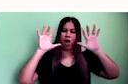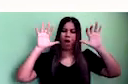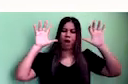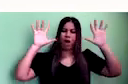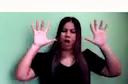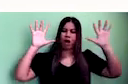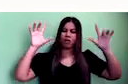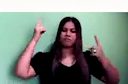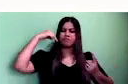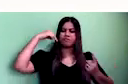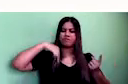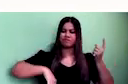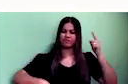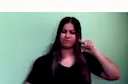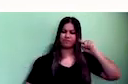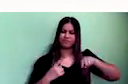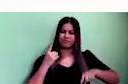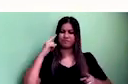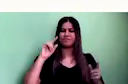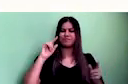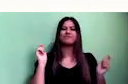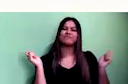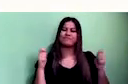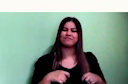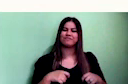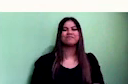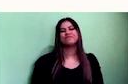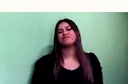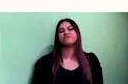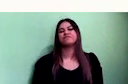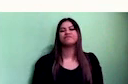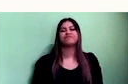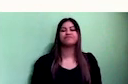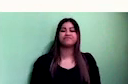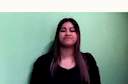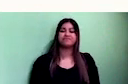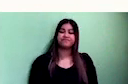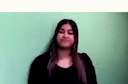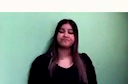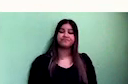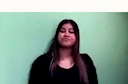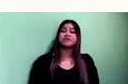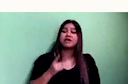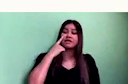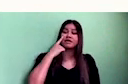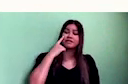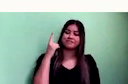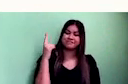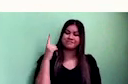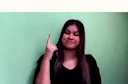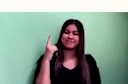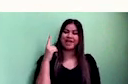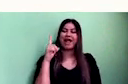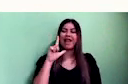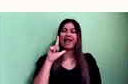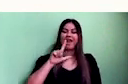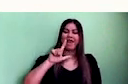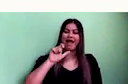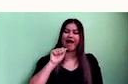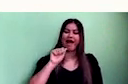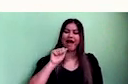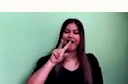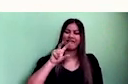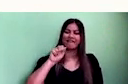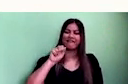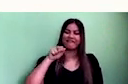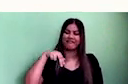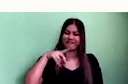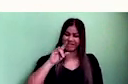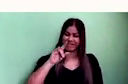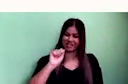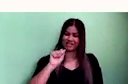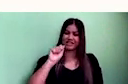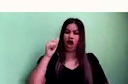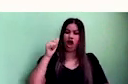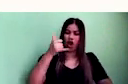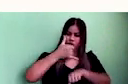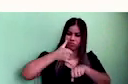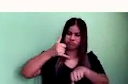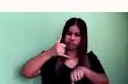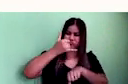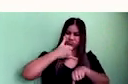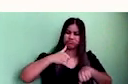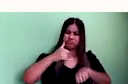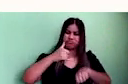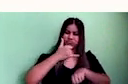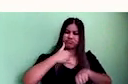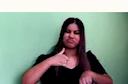a volatilizar, certo? O primeiro óleo que eu trago para vocês é o óleo essencial de lavanda. Ele é um óleo que a maioria das pessoas que nunca